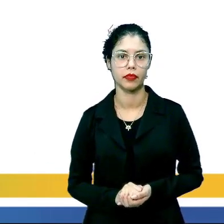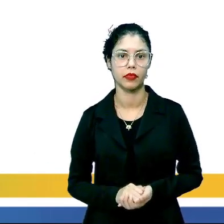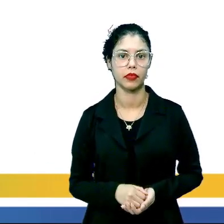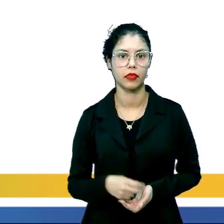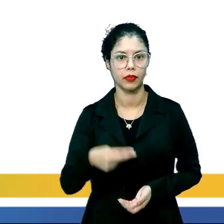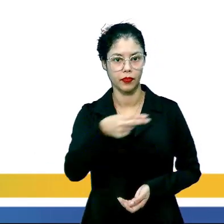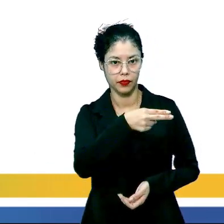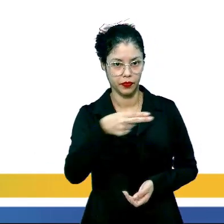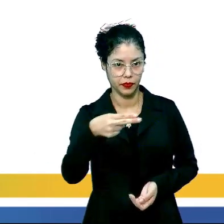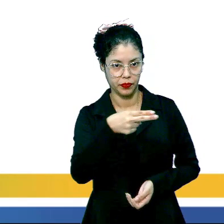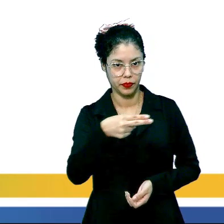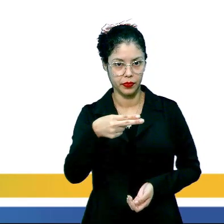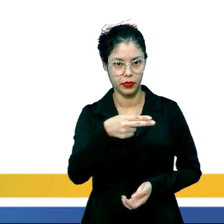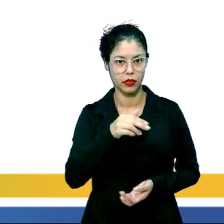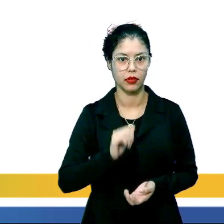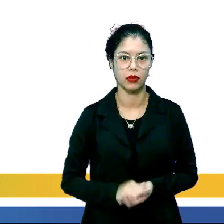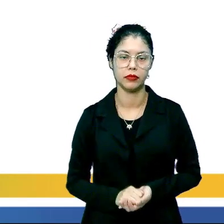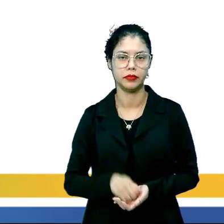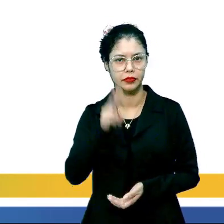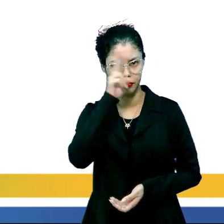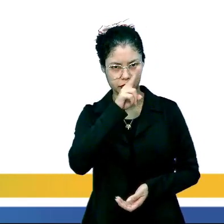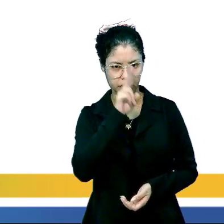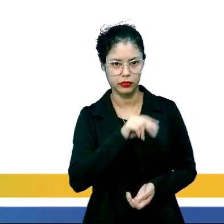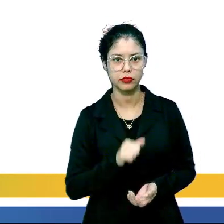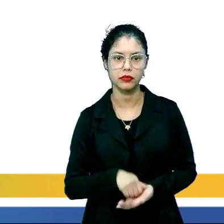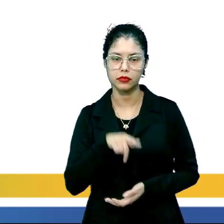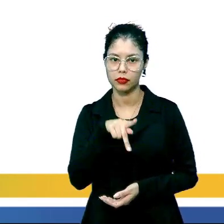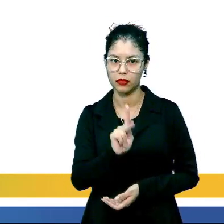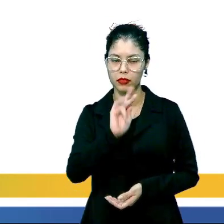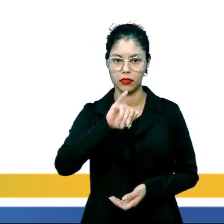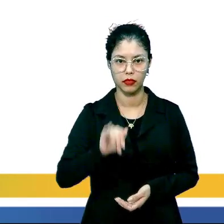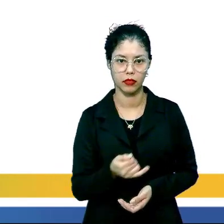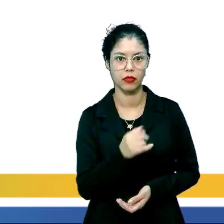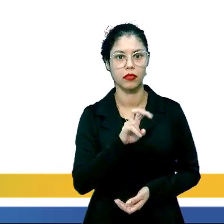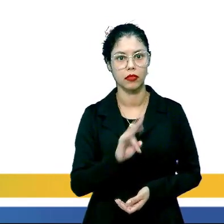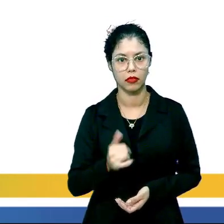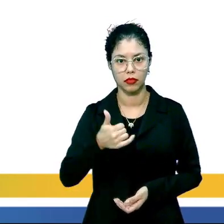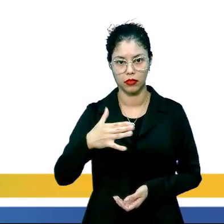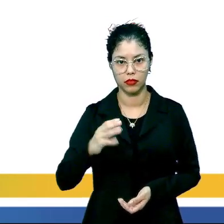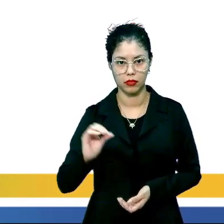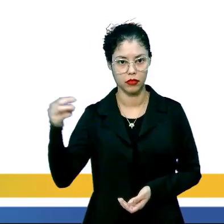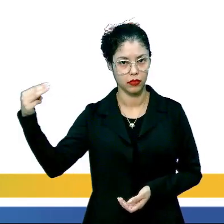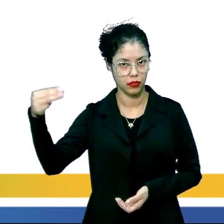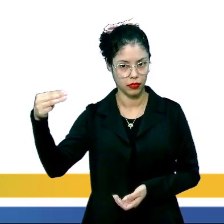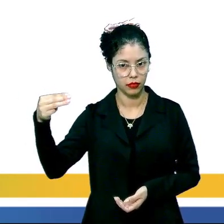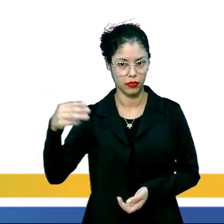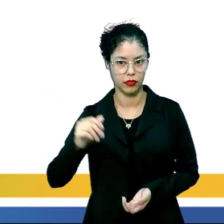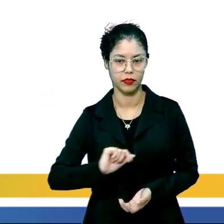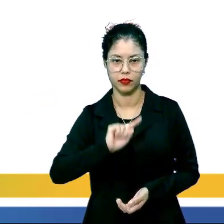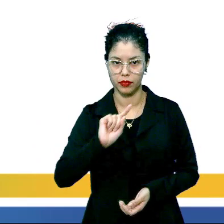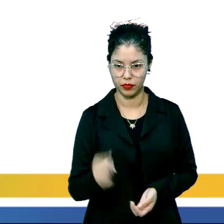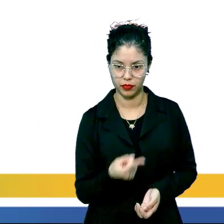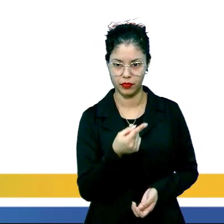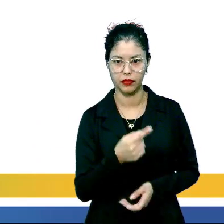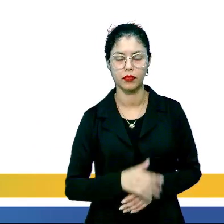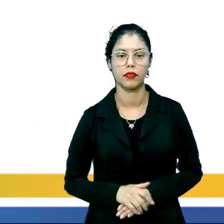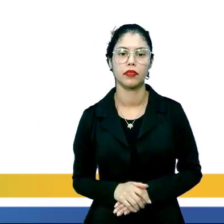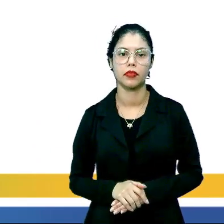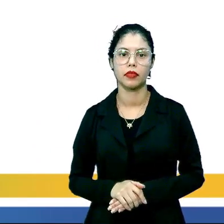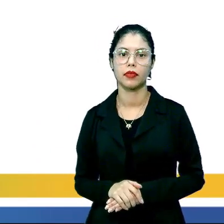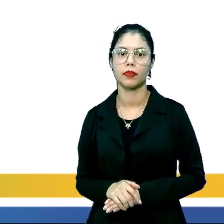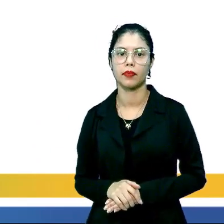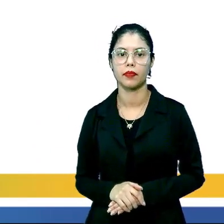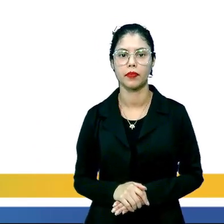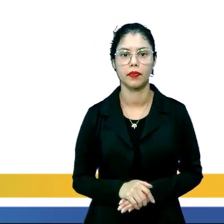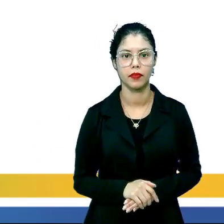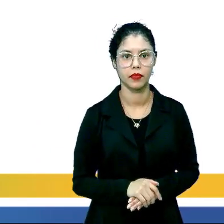551 kJ. Vocês lembram que o quilo, pessoal, vale 10 a terceira, não é isso? Vale 1000. Então, na verdade, a